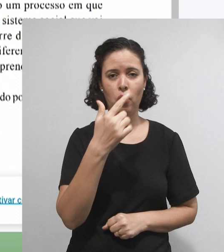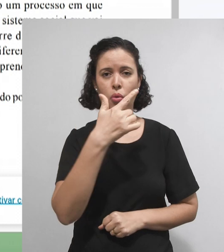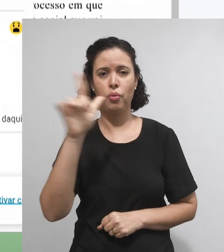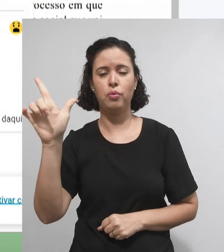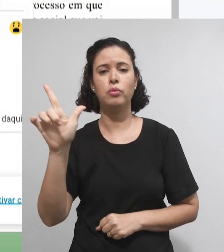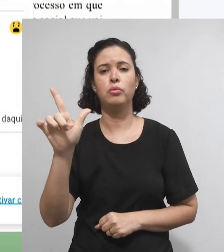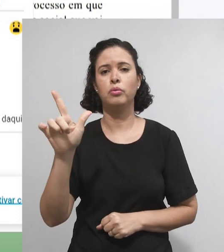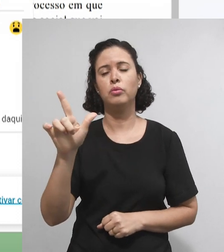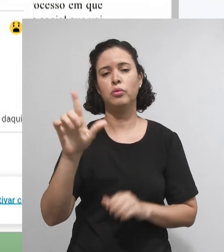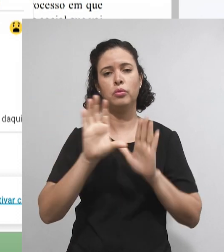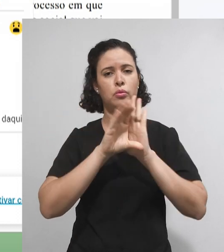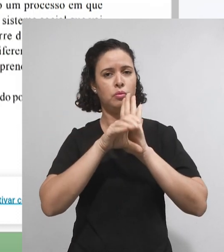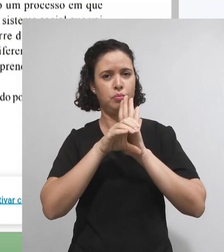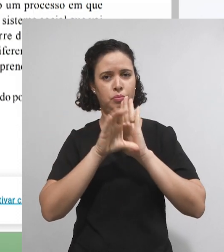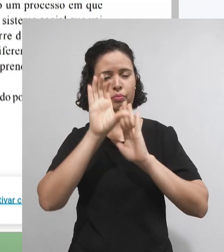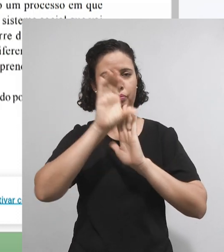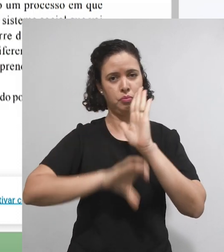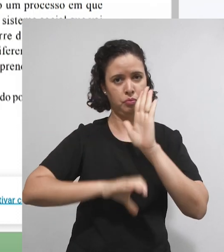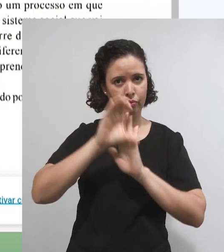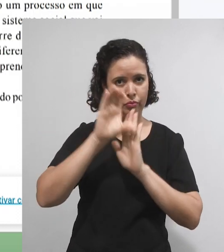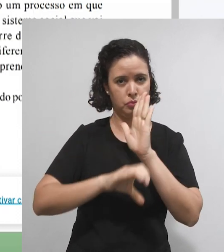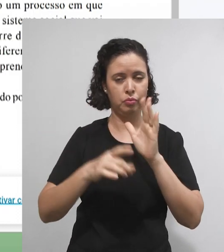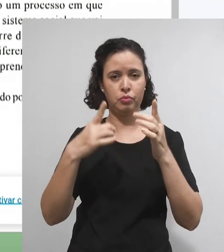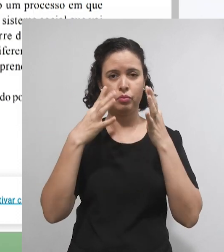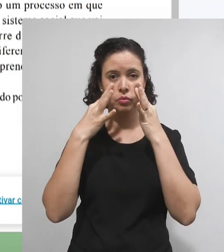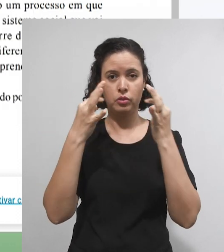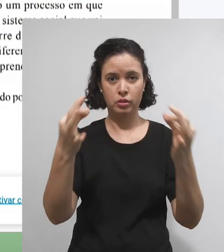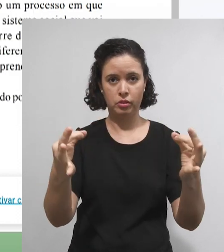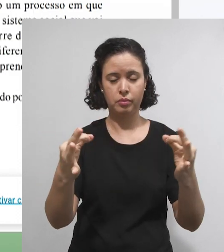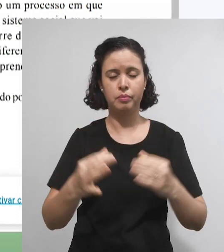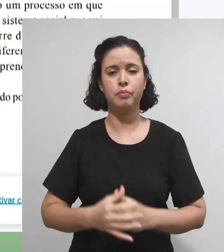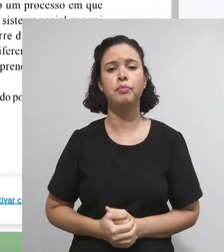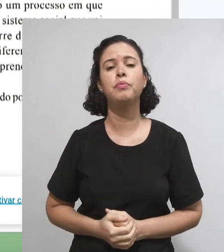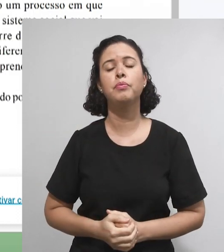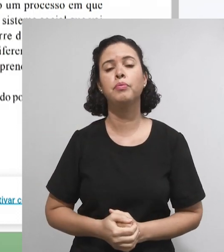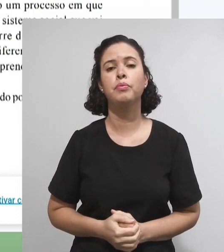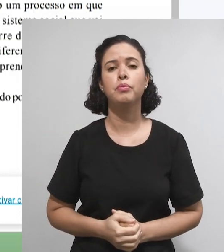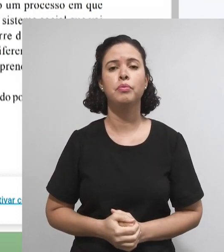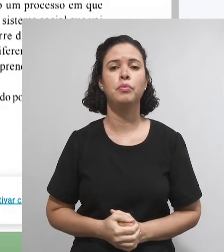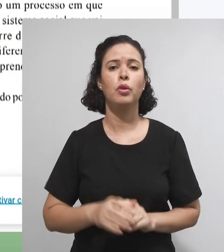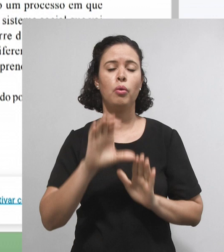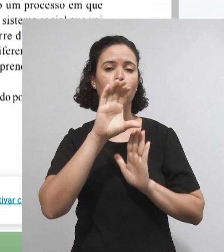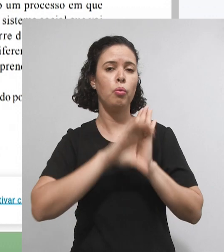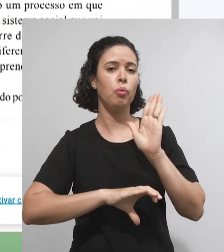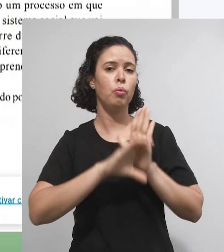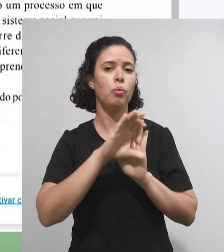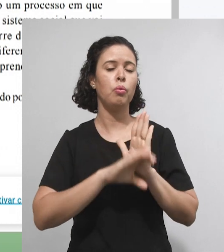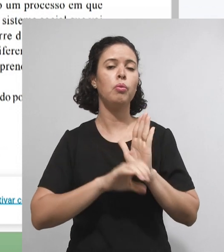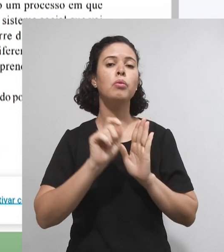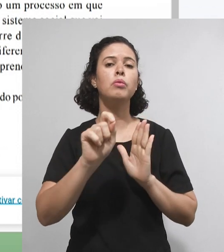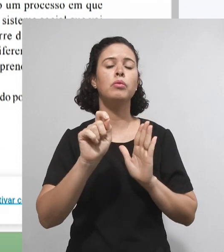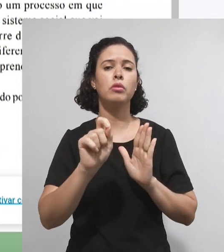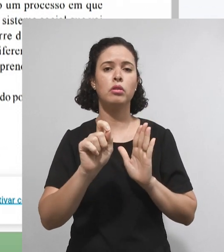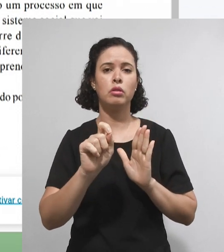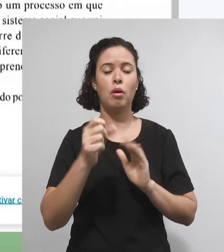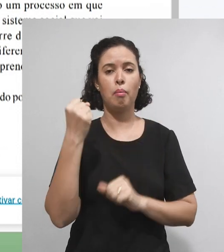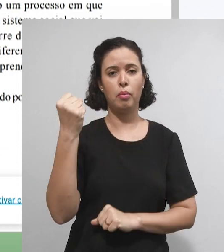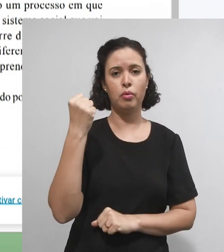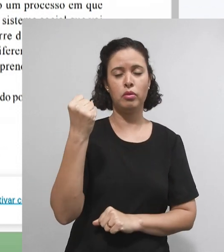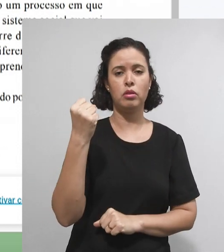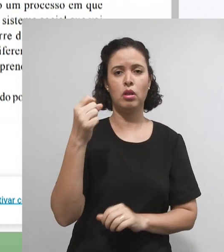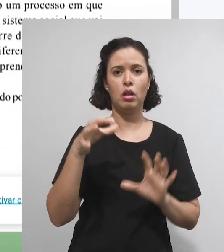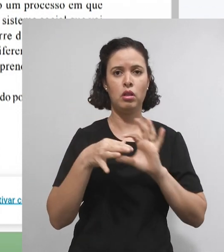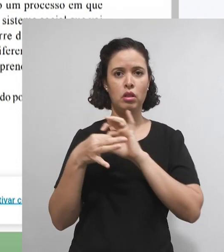uma outra definição de currículo muito interessante, que é o currículo, pondera que o currículo e